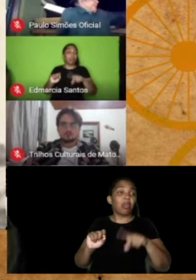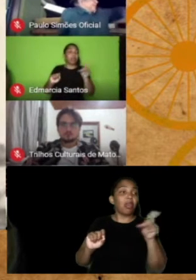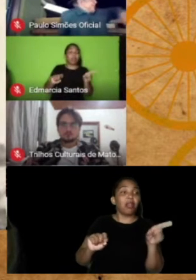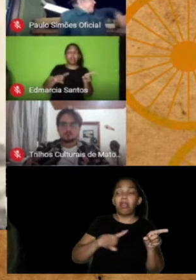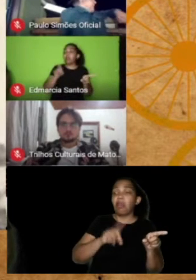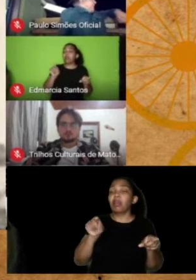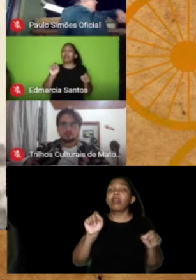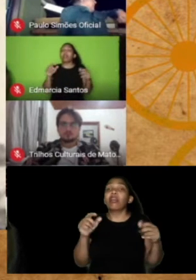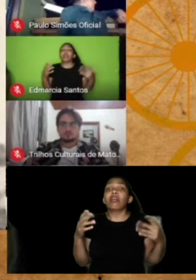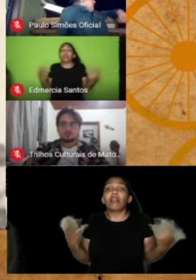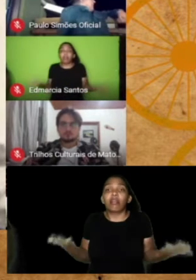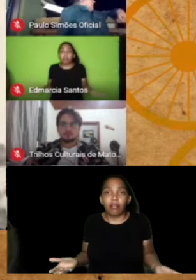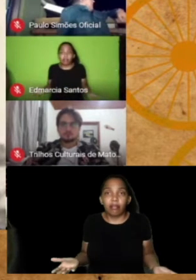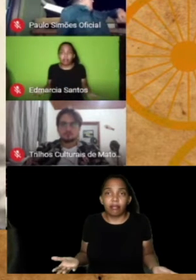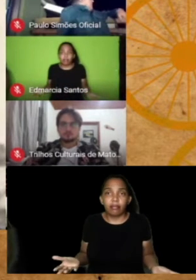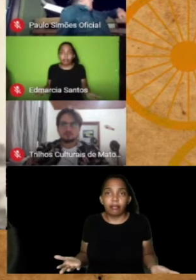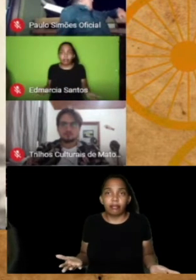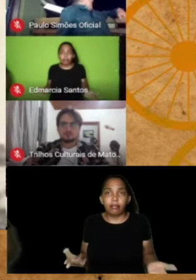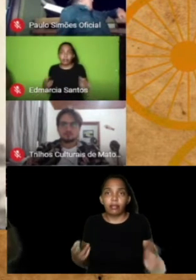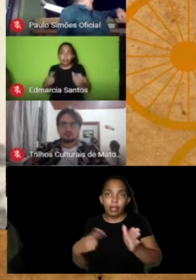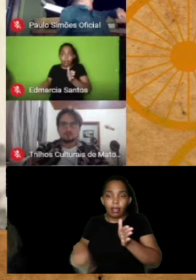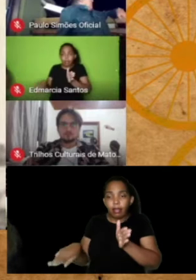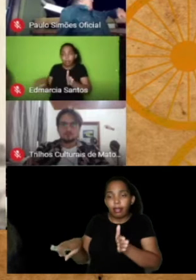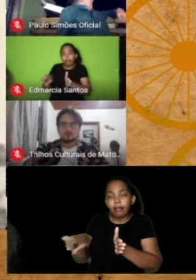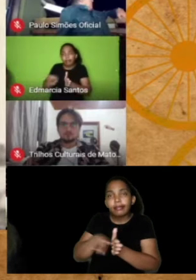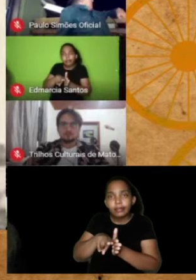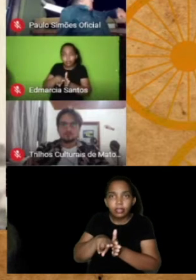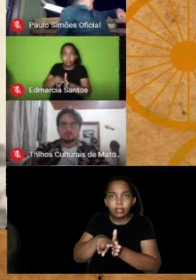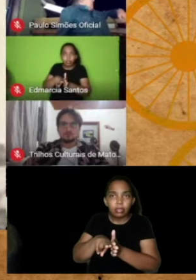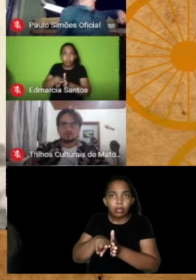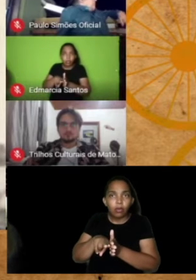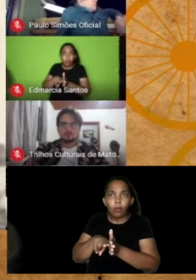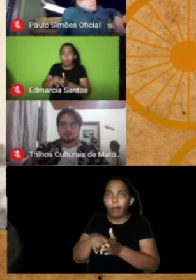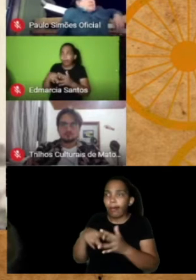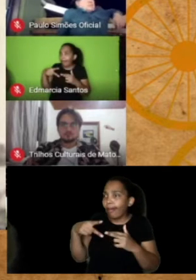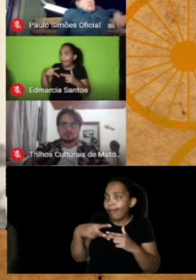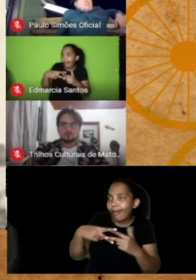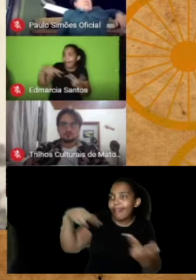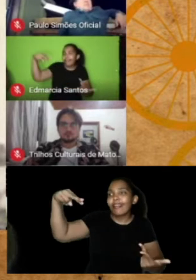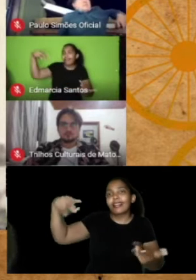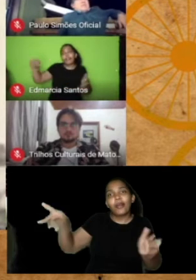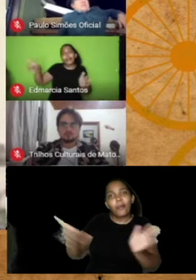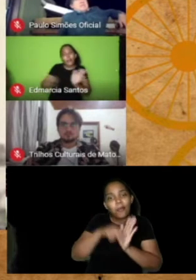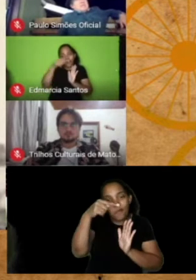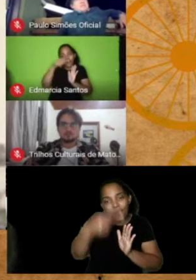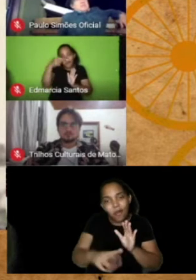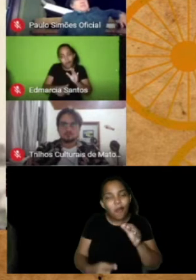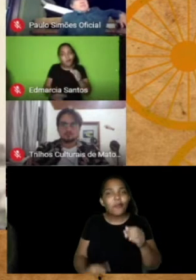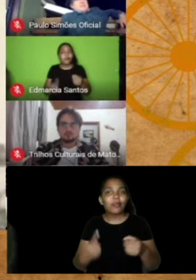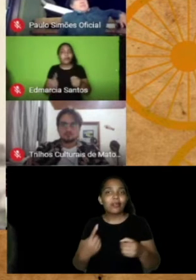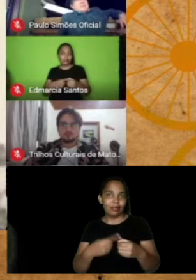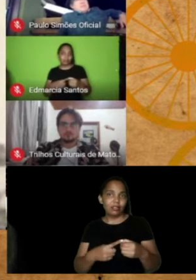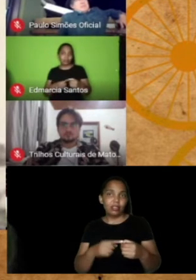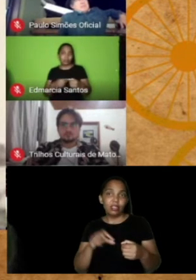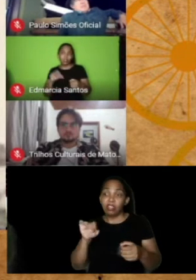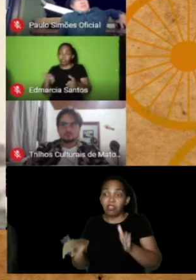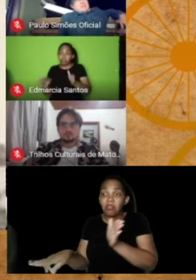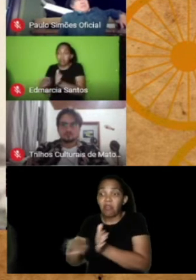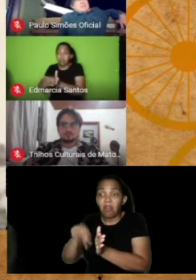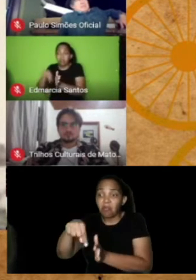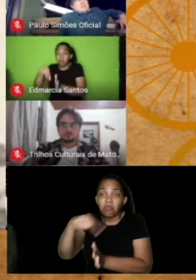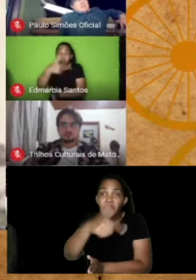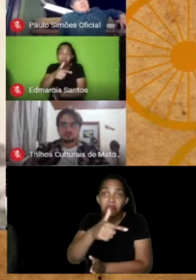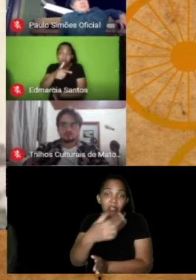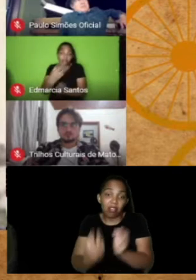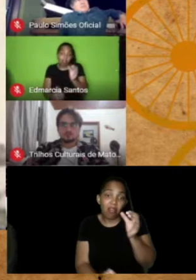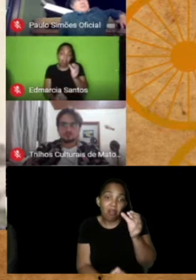E a estação, ela é a genética das nossas cidades. Se não fossem as estações, nós não teríamos cidades. E